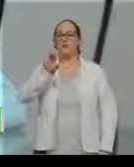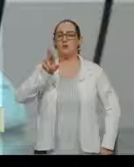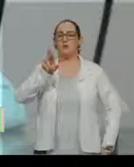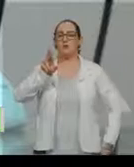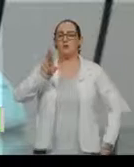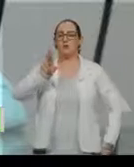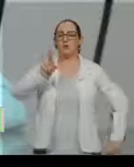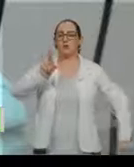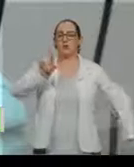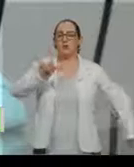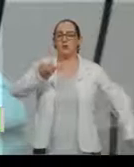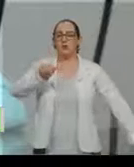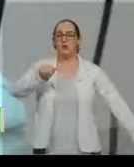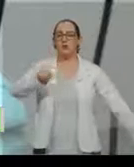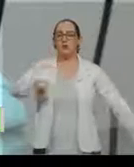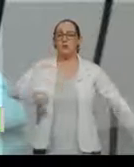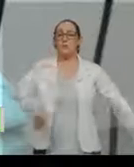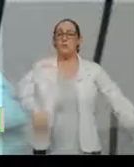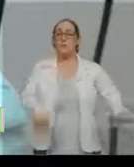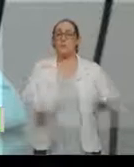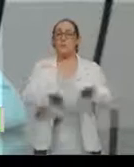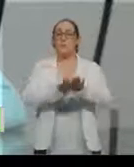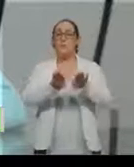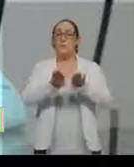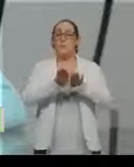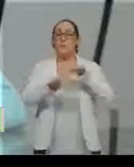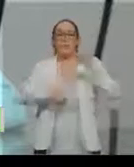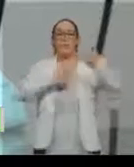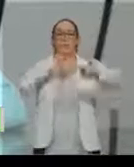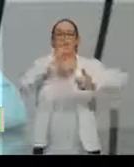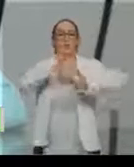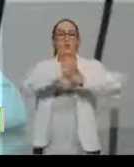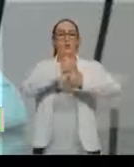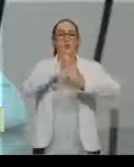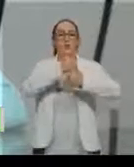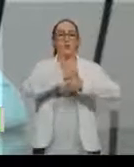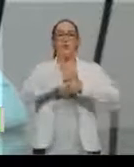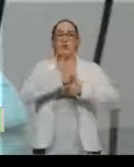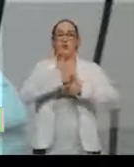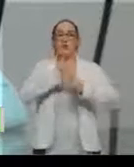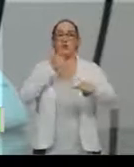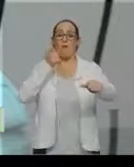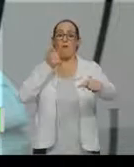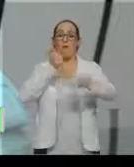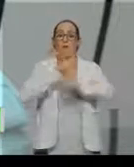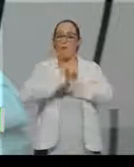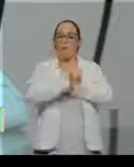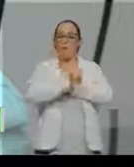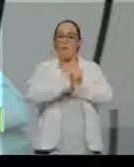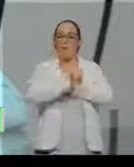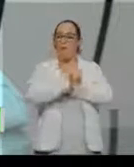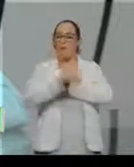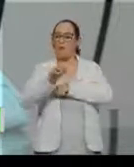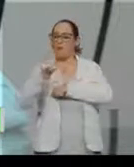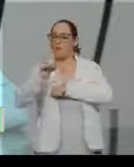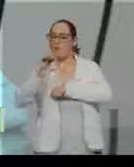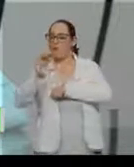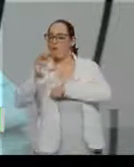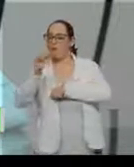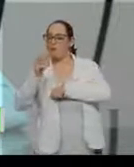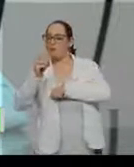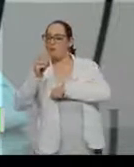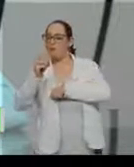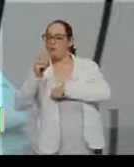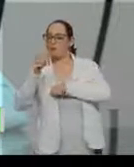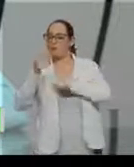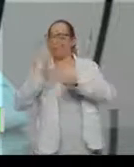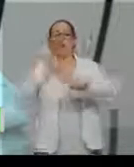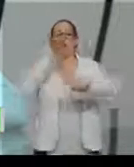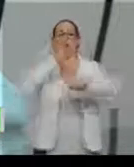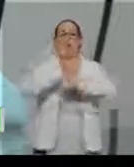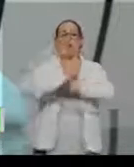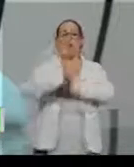da substituição do ferro pelo aço. Podemos falar na questão da comunicação também, é um avanço muito grande, né, o desenvolvimento de